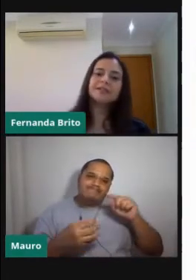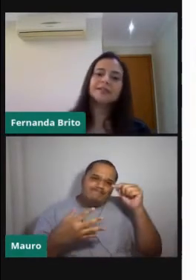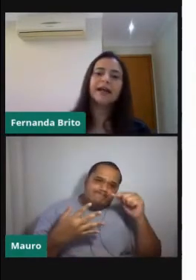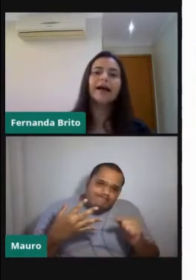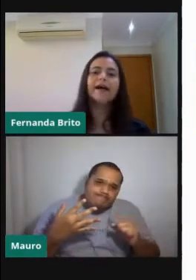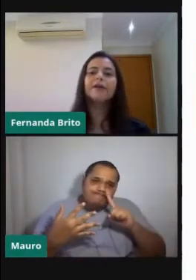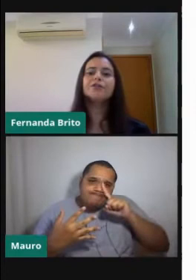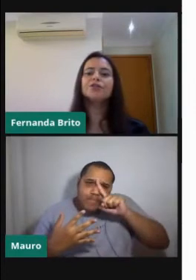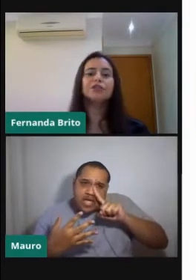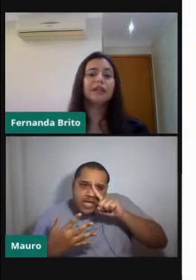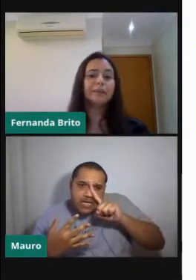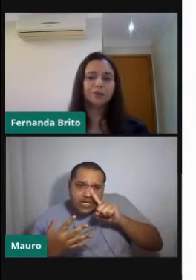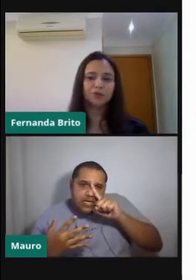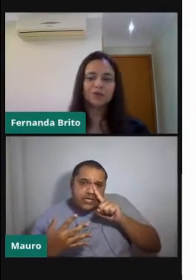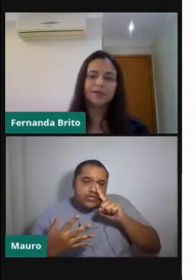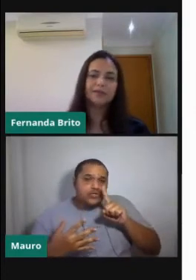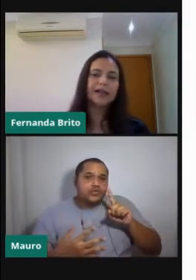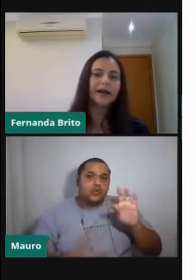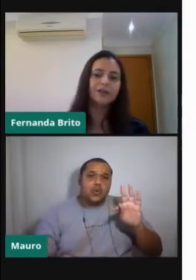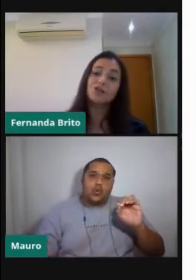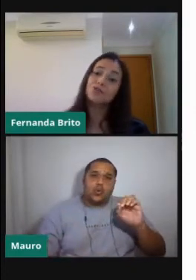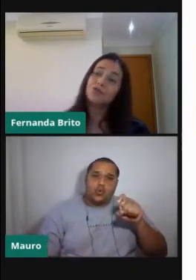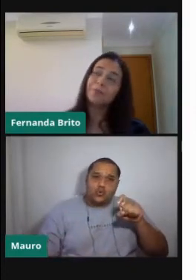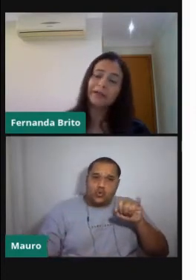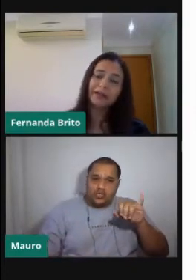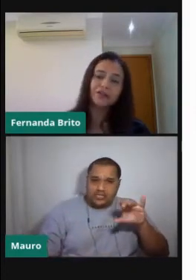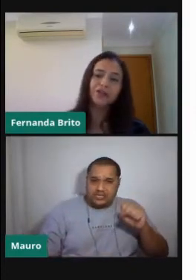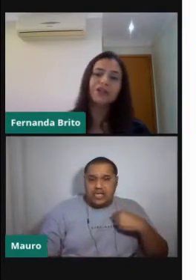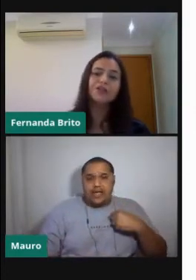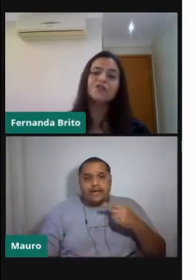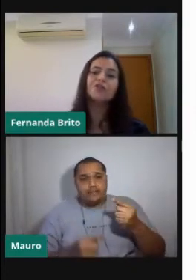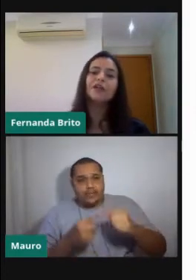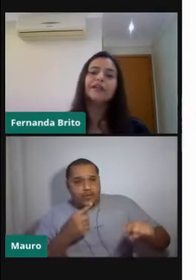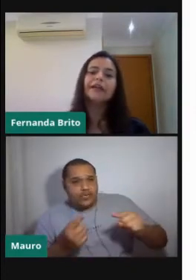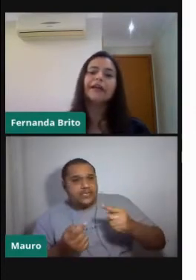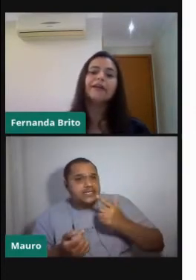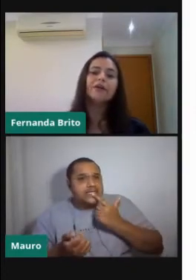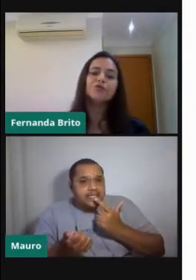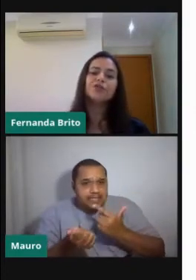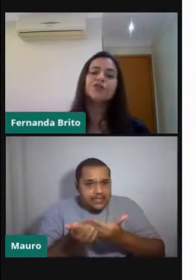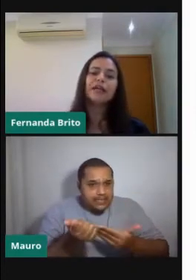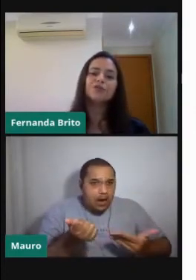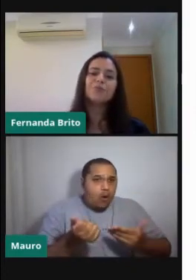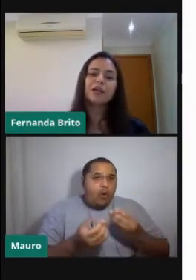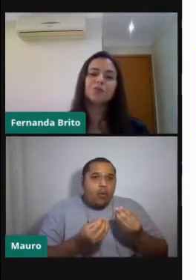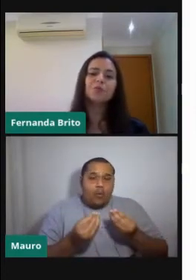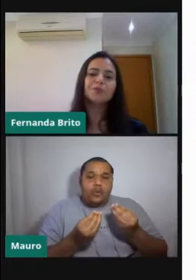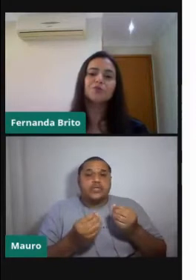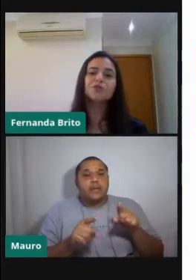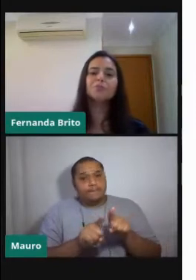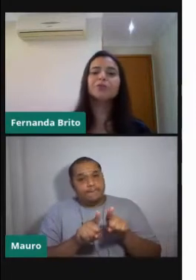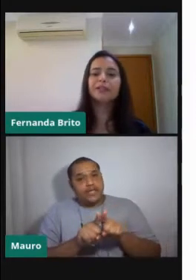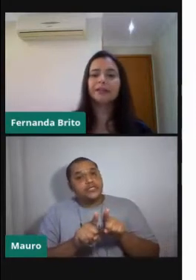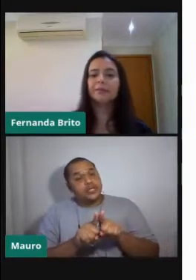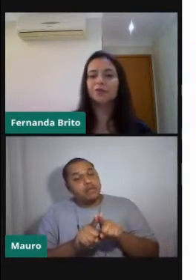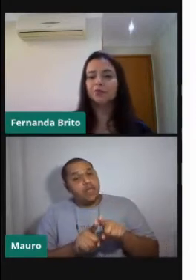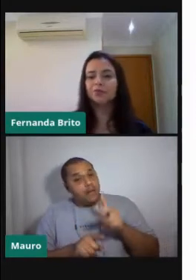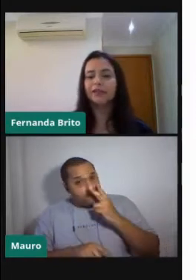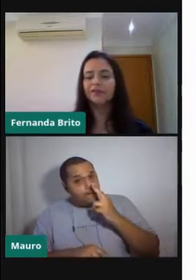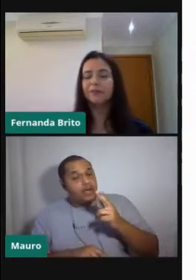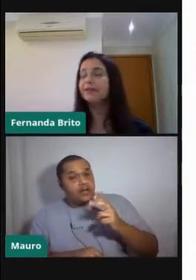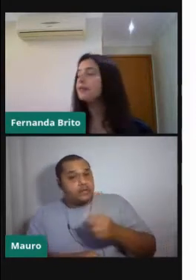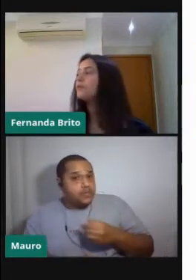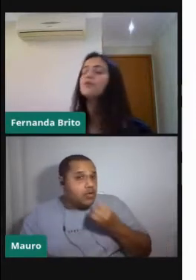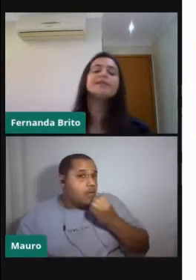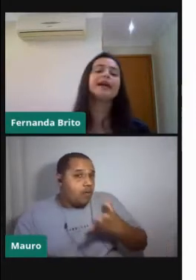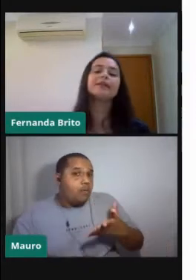de toxicidade, de hepatotoxicidade, risco de pancreatite, né, ele é um dos candidatos mais promissores para o tratamento